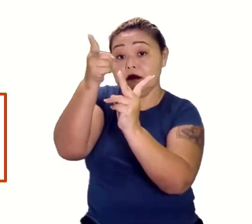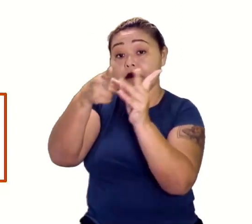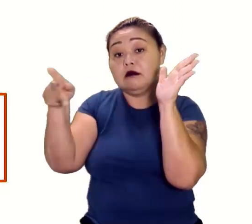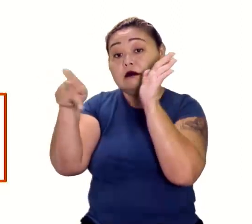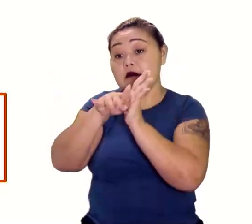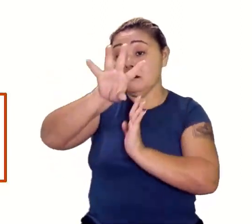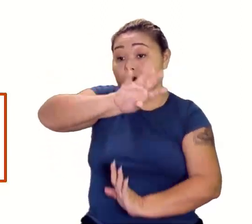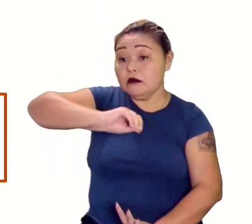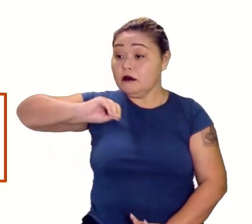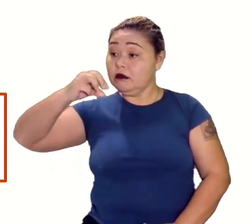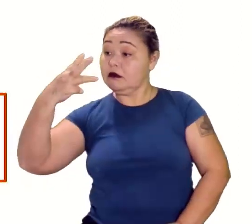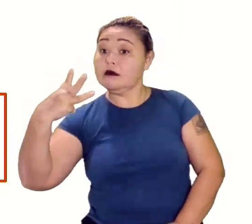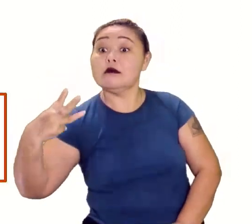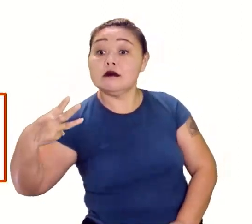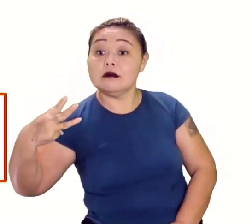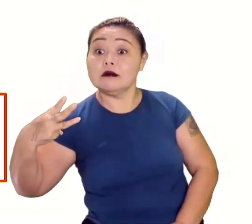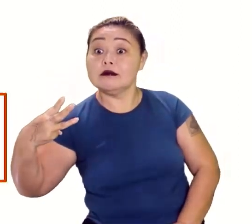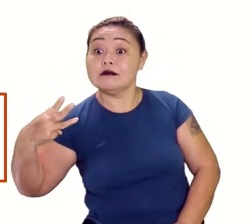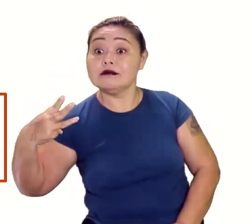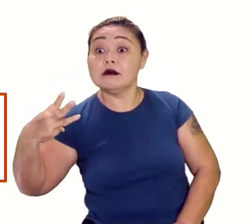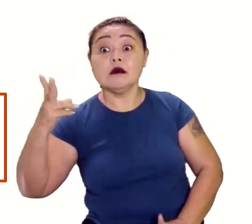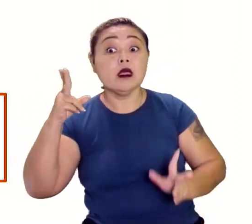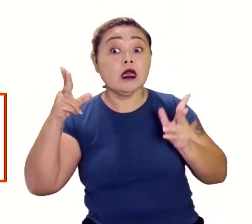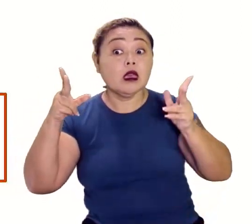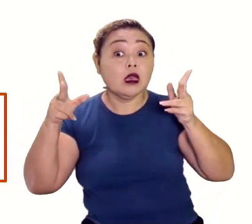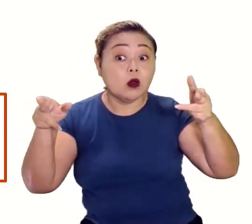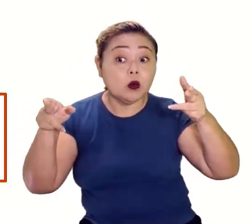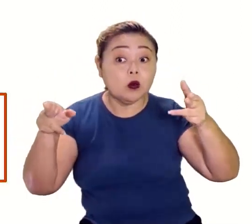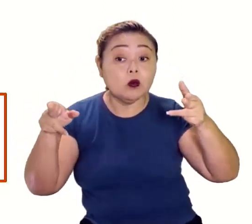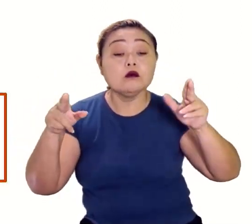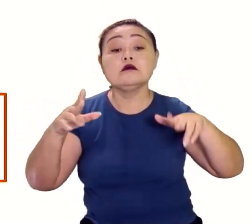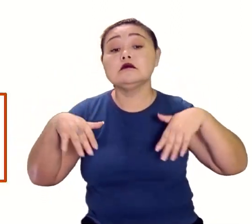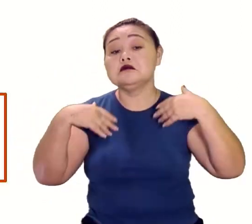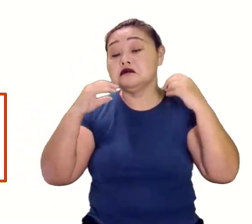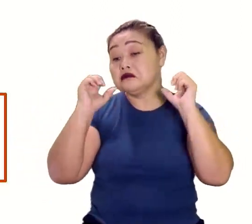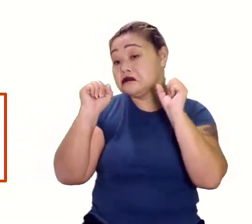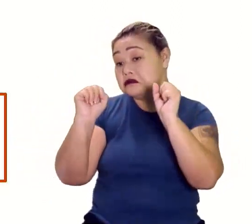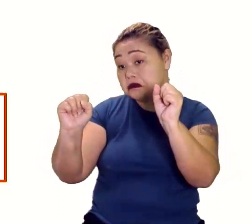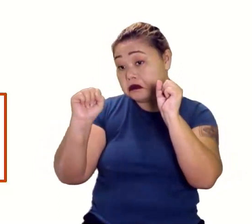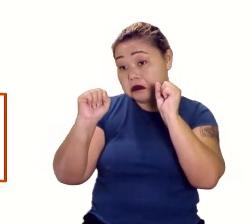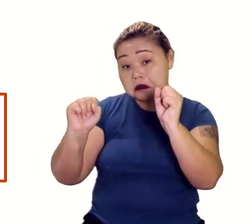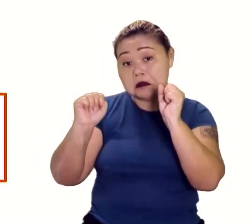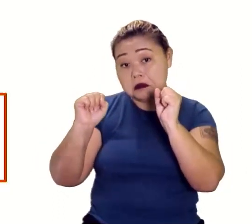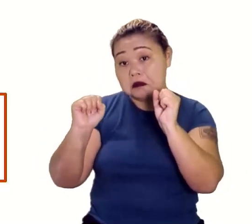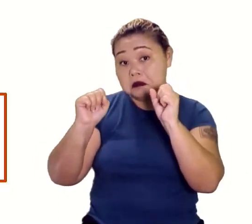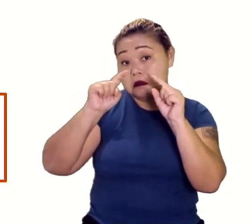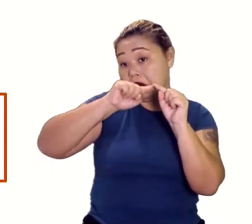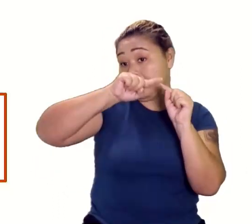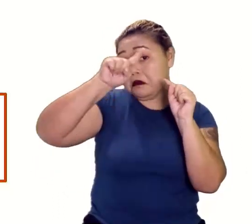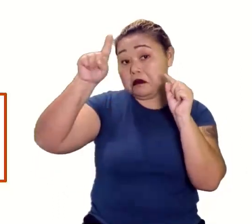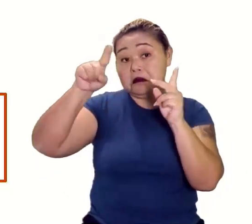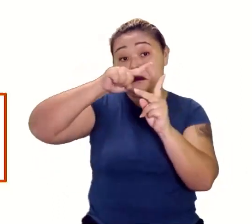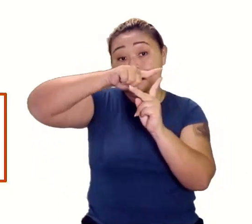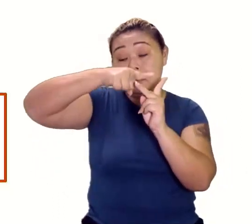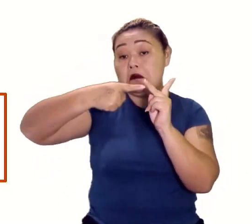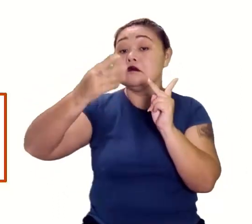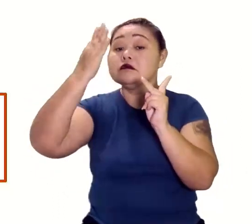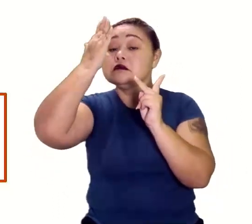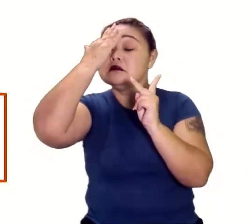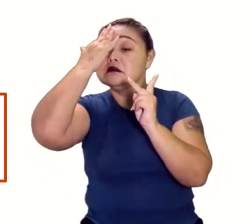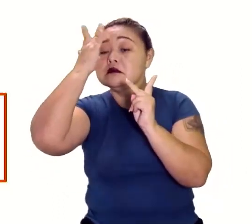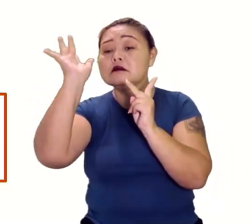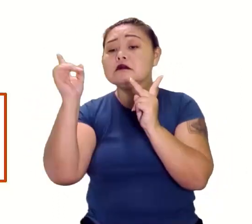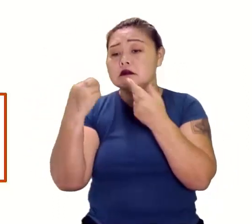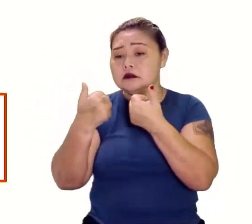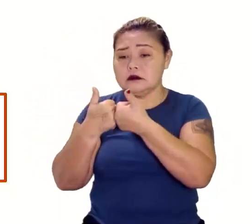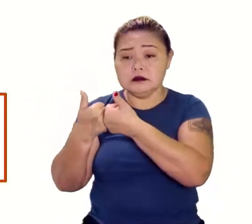próprio valor dentro do radical. Isso Mas mesmo. a gente poderia ir direto daqui para cá. Se você sabe, né? Vamos até